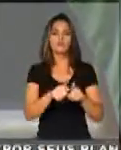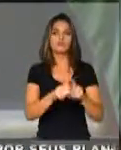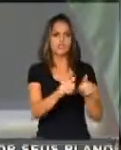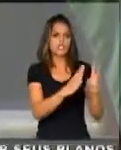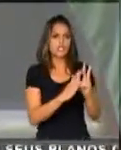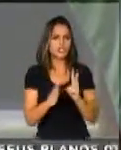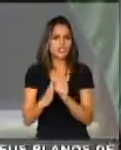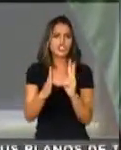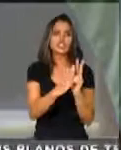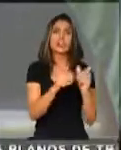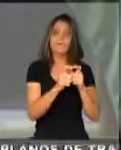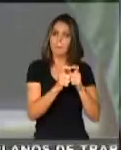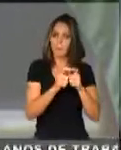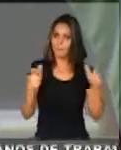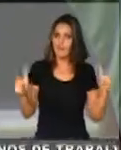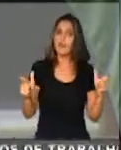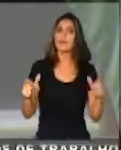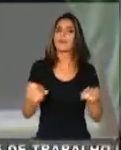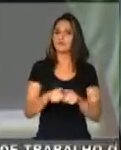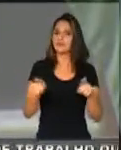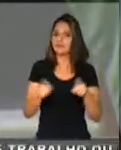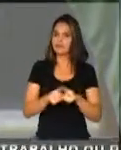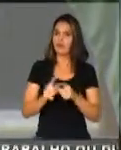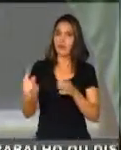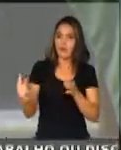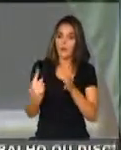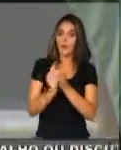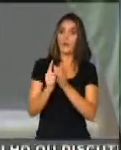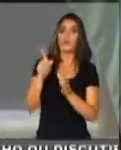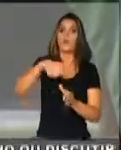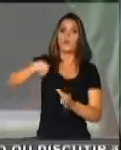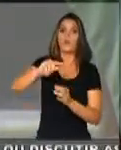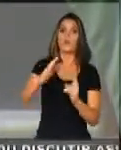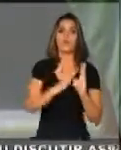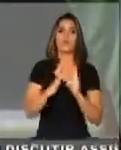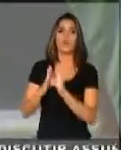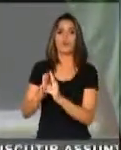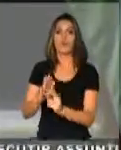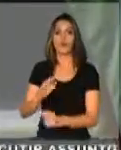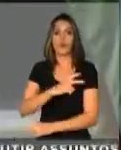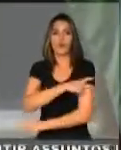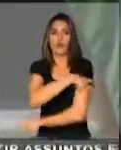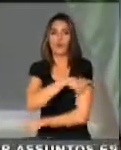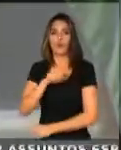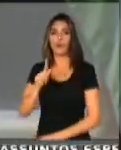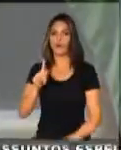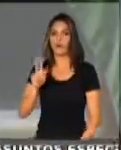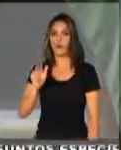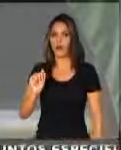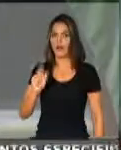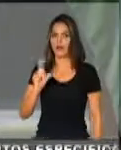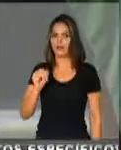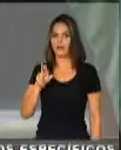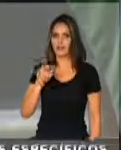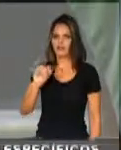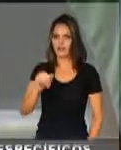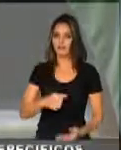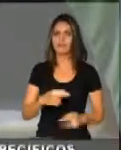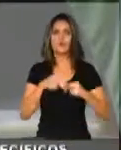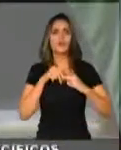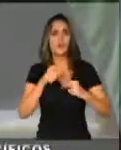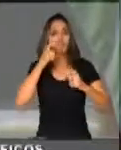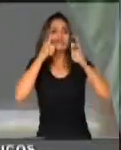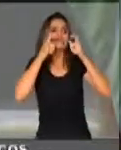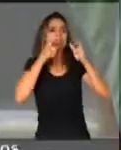indígena, majoritariamente formada pelo povo Guarani, tudo baseado no interesse